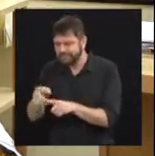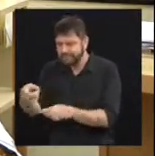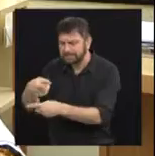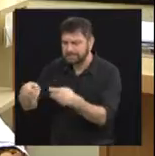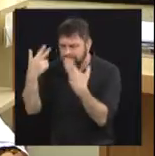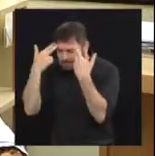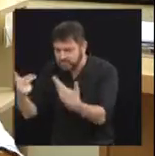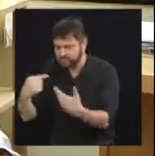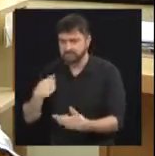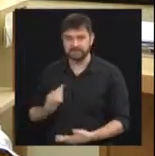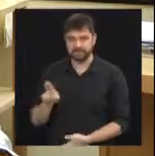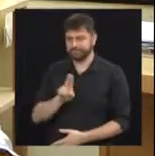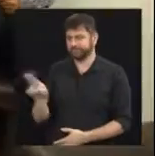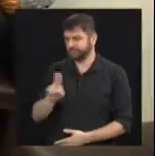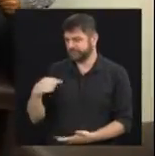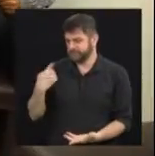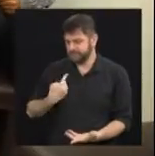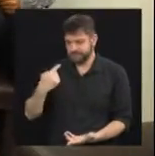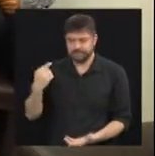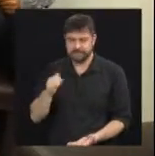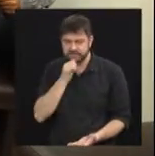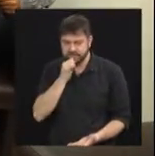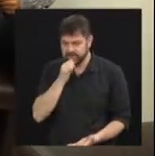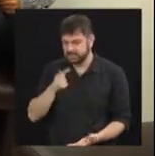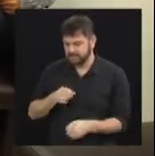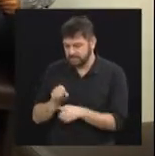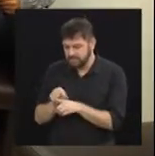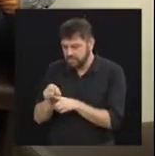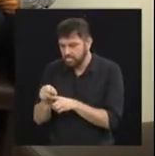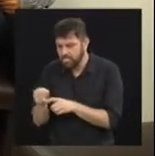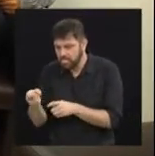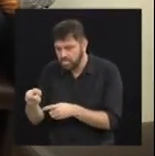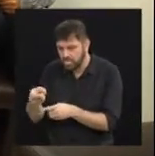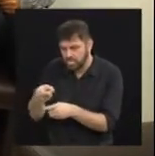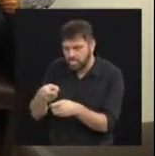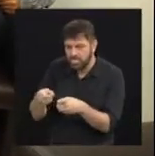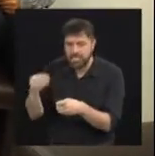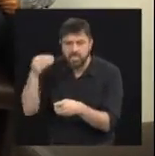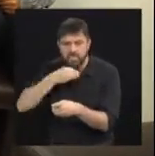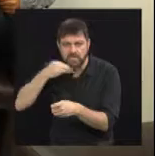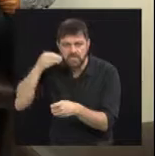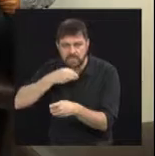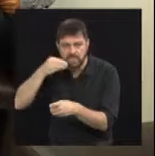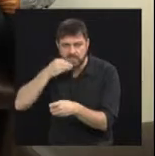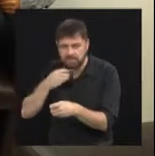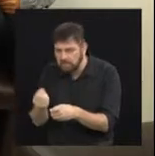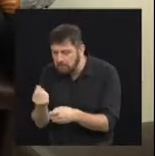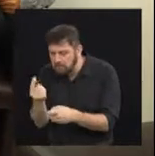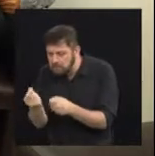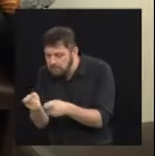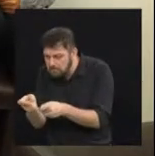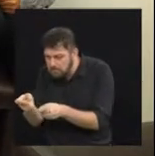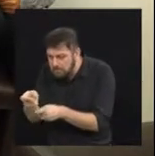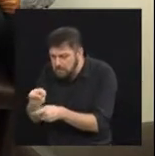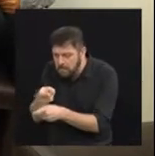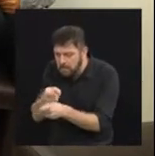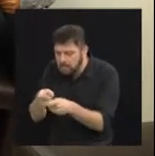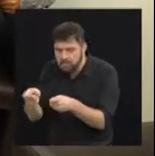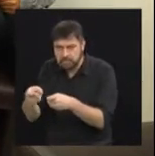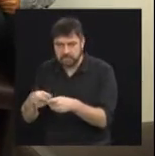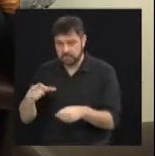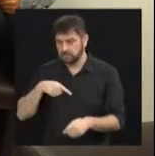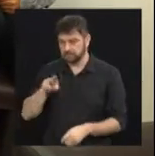casos nós chamamos de alterações, um exemplo, uma oligospermia, ou seja, poucos espermatozoides no sêmen, sem causa definida, ou seja, uma